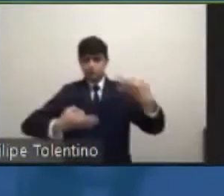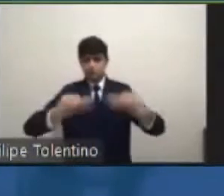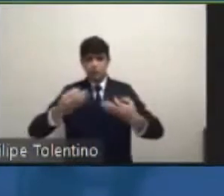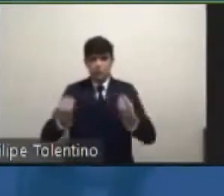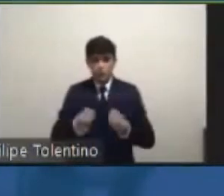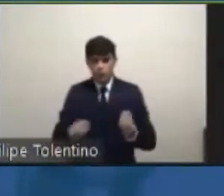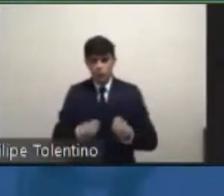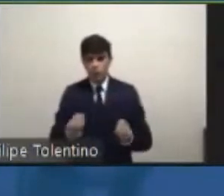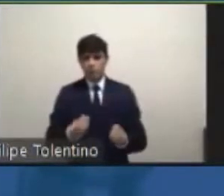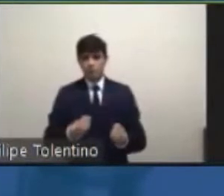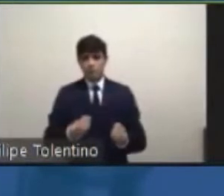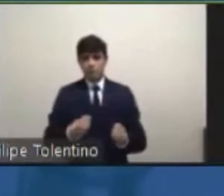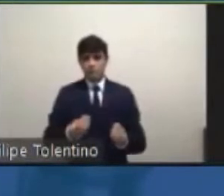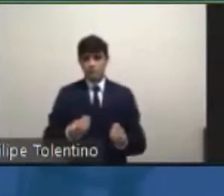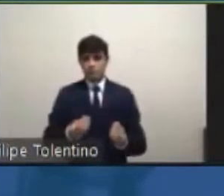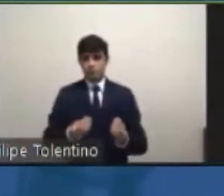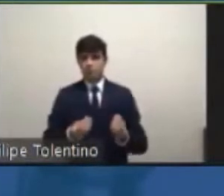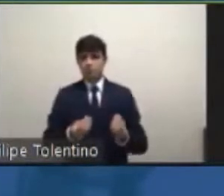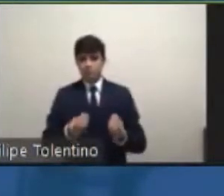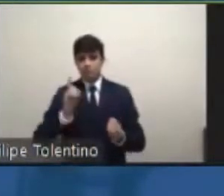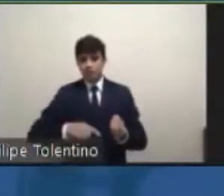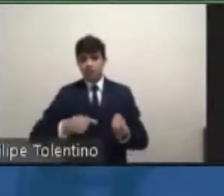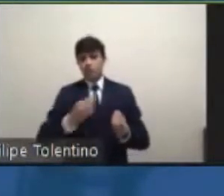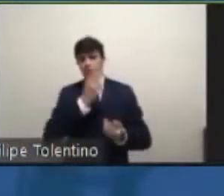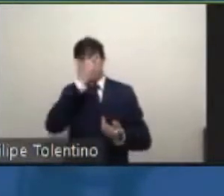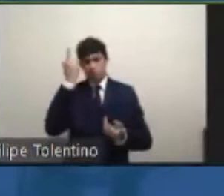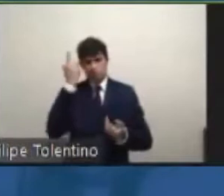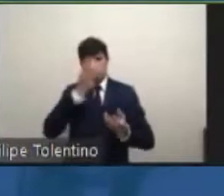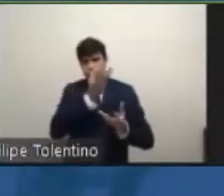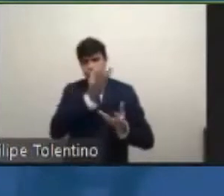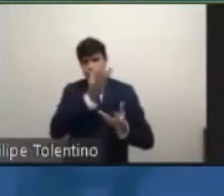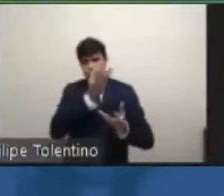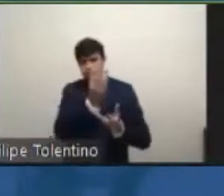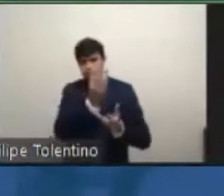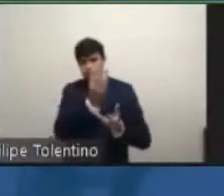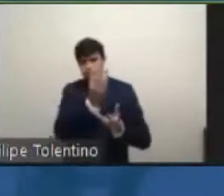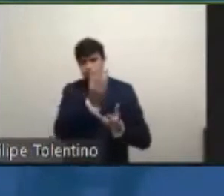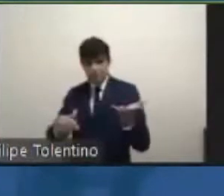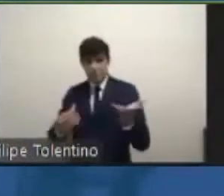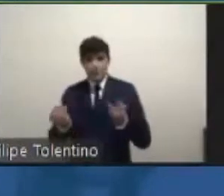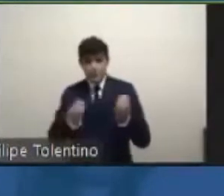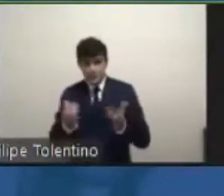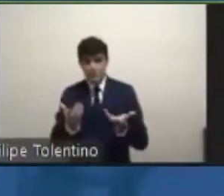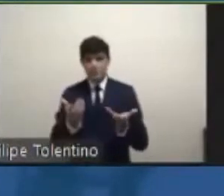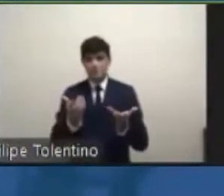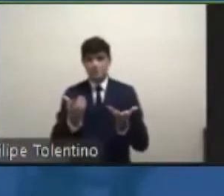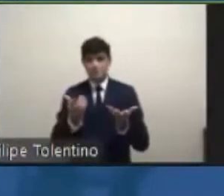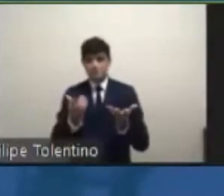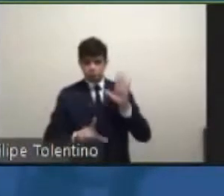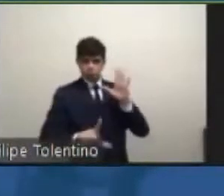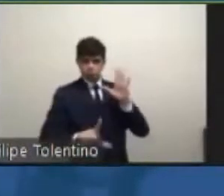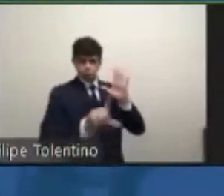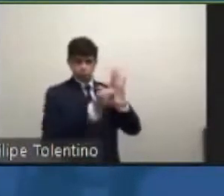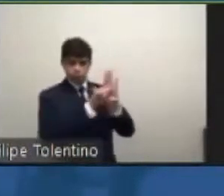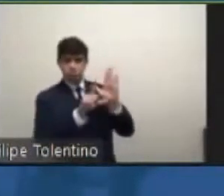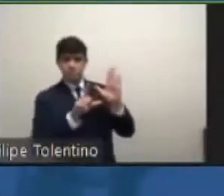de segunda instância, até mesmo juízes de plantão têm se posicionado no sentido de indeferir, que